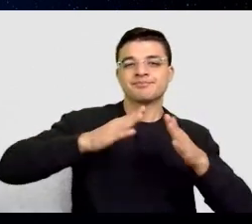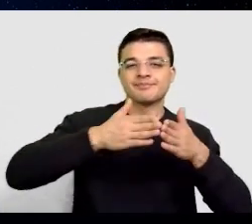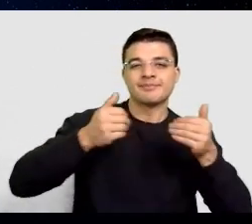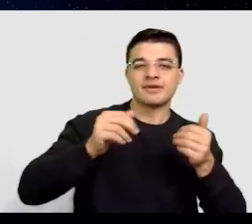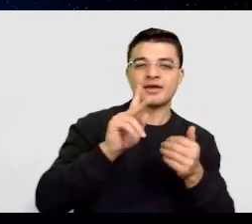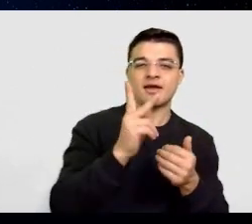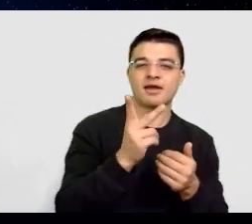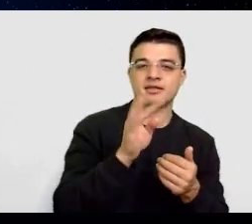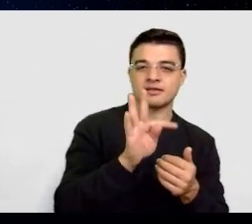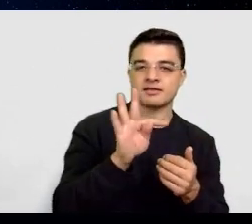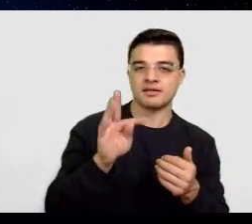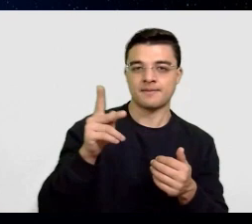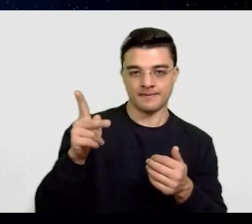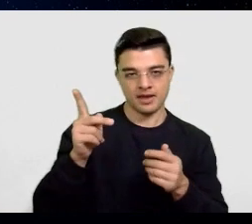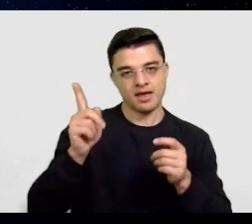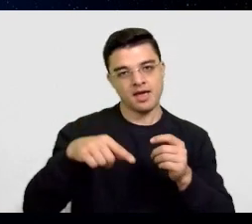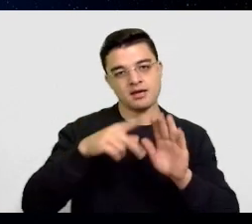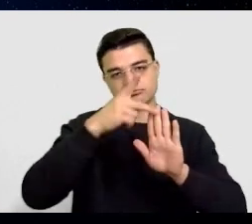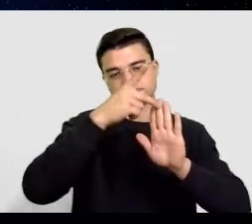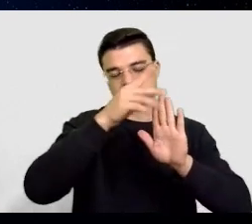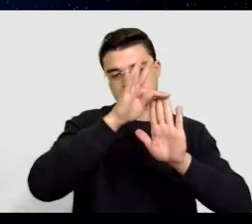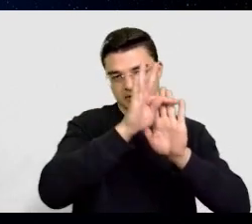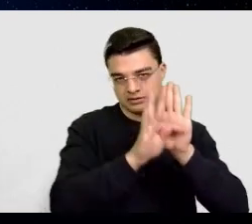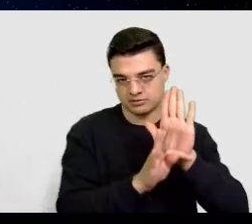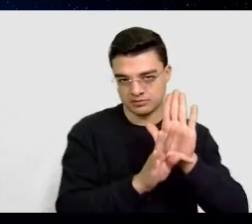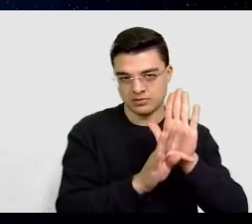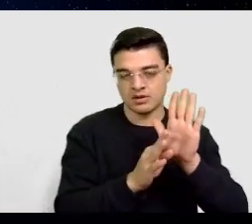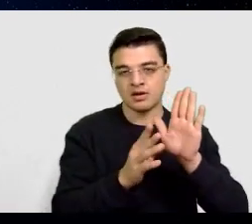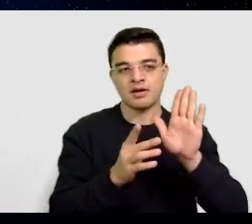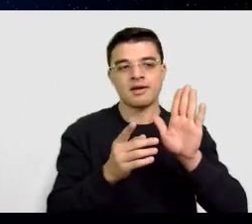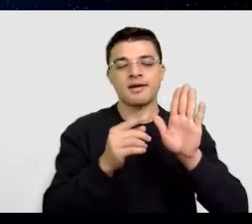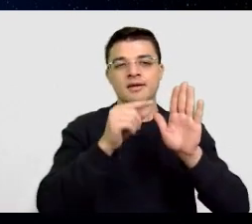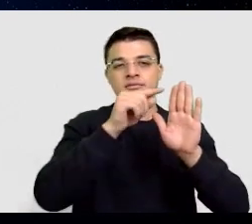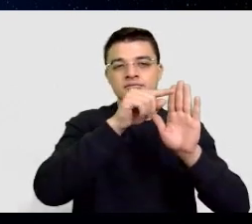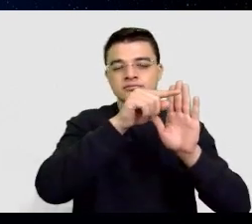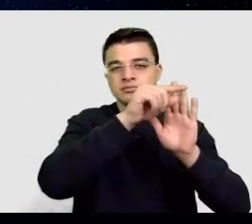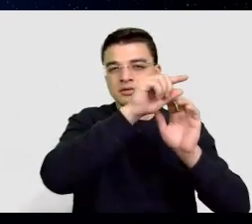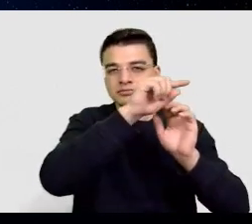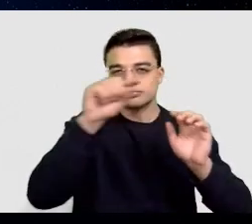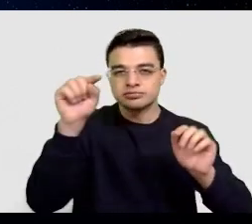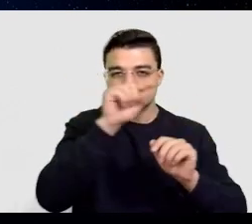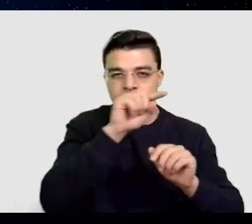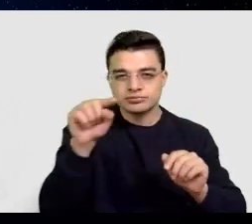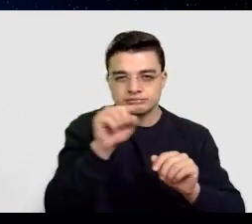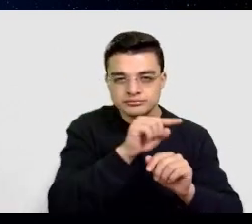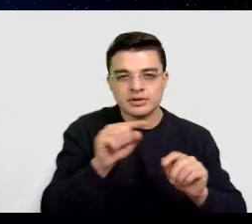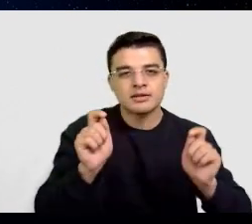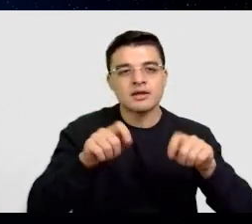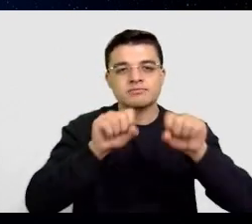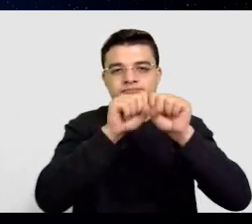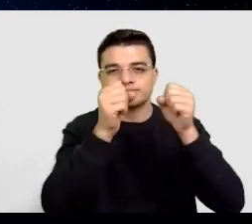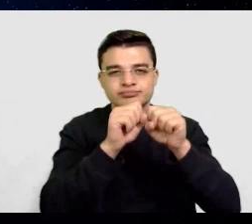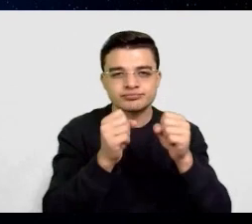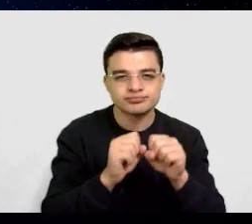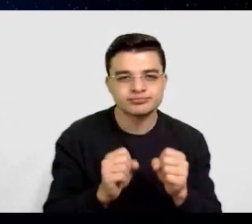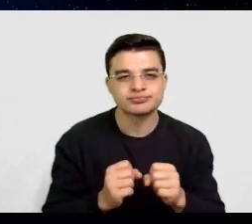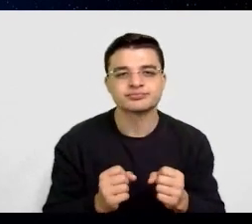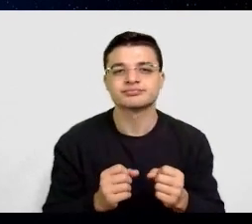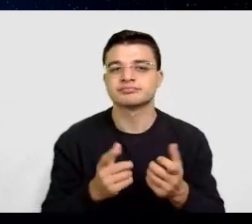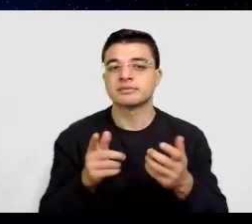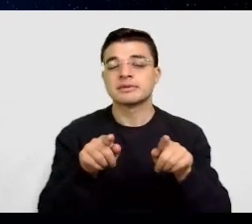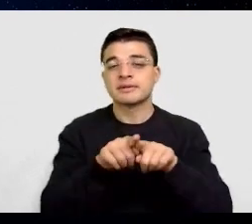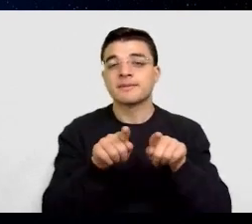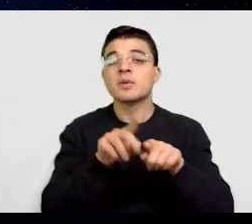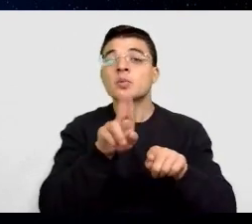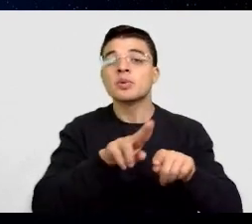textual. Quando eu começo a injetar quebras de linhas, eu consigo injetar novos headers e até utilizar técnicas